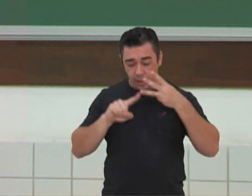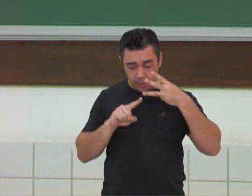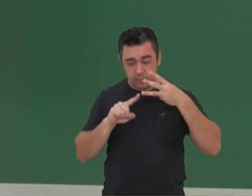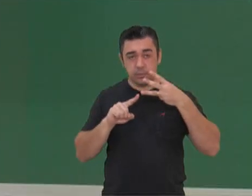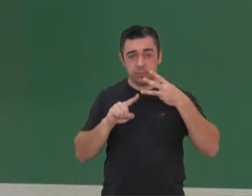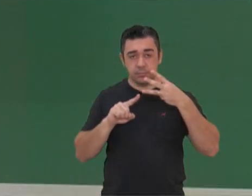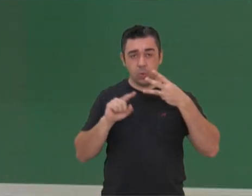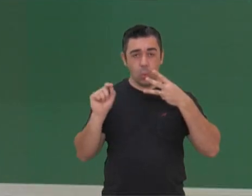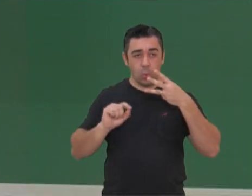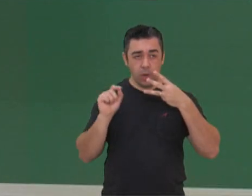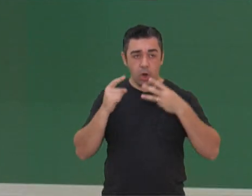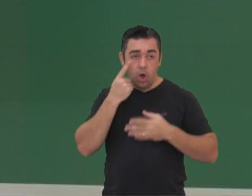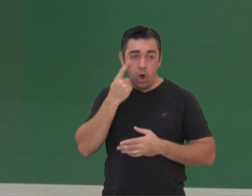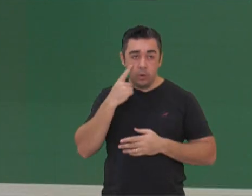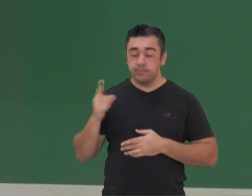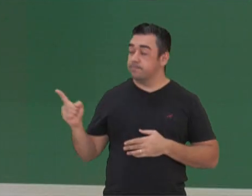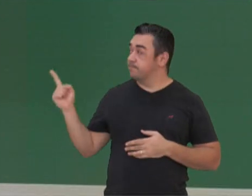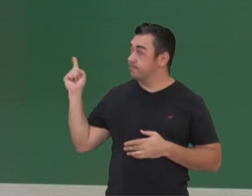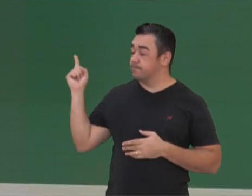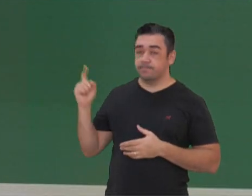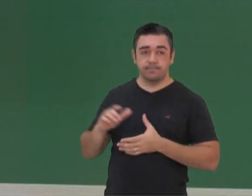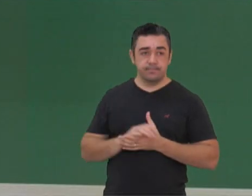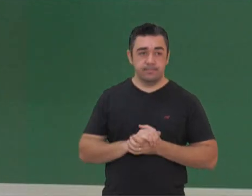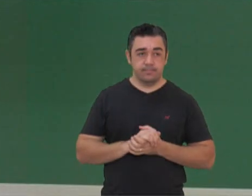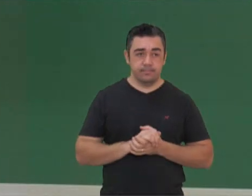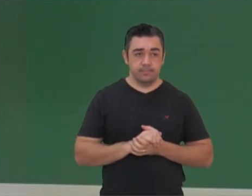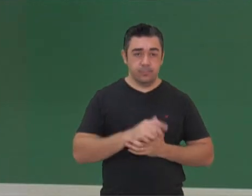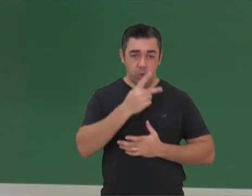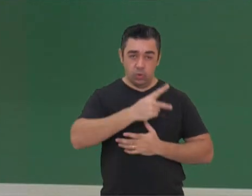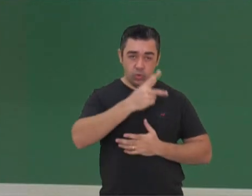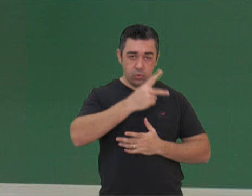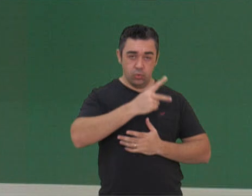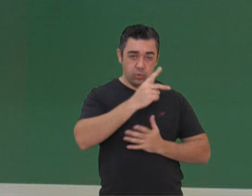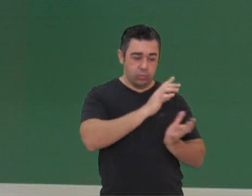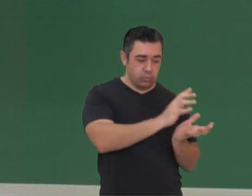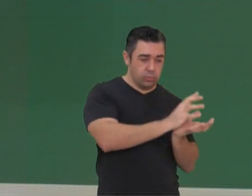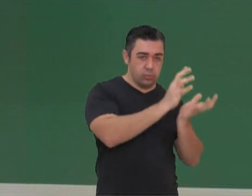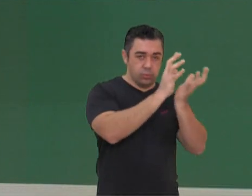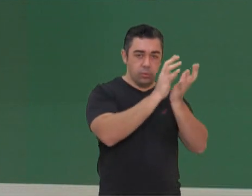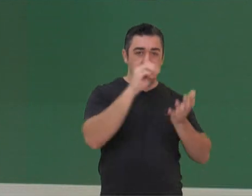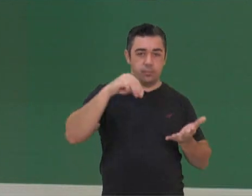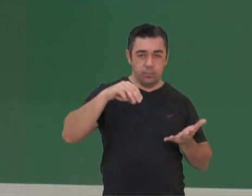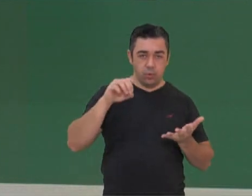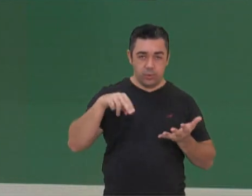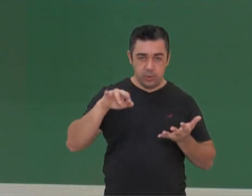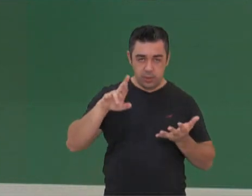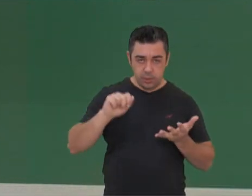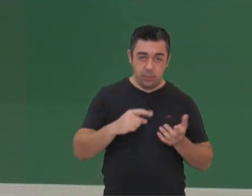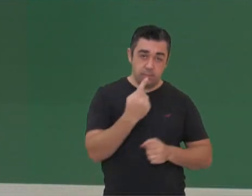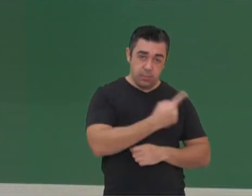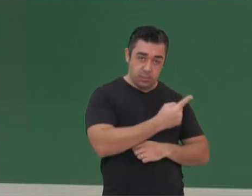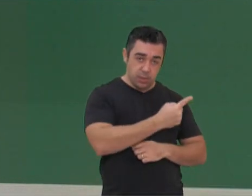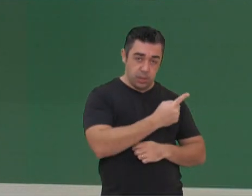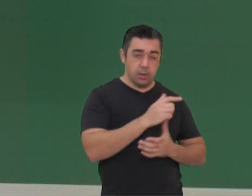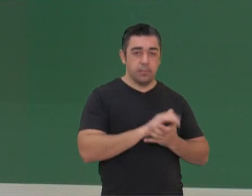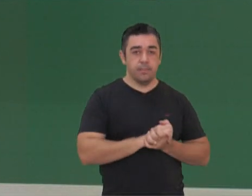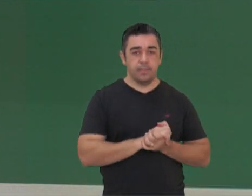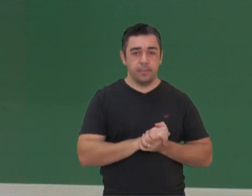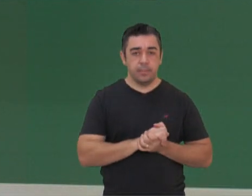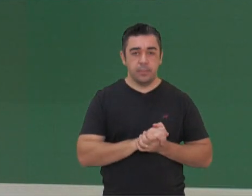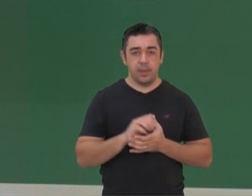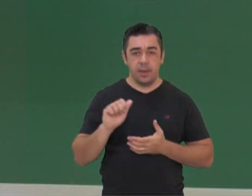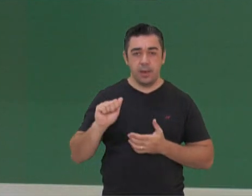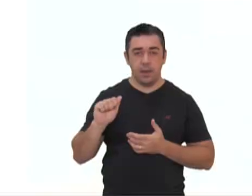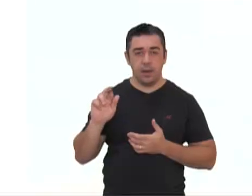O que significa isso? Vamos ver aqui, ó. A gente tem 2 domínios para o reino Monera. Primeiro domínio